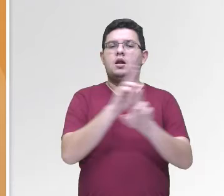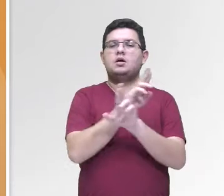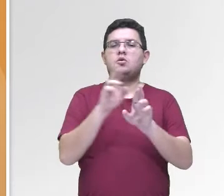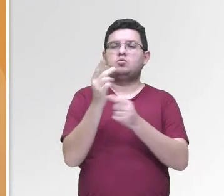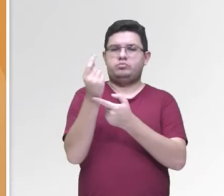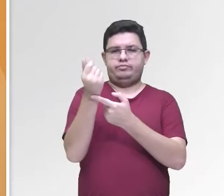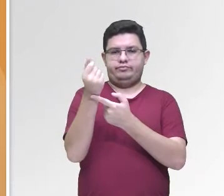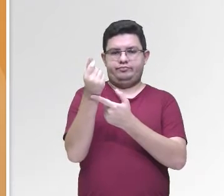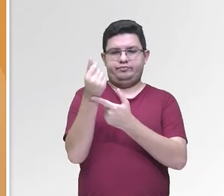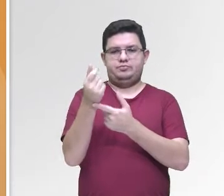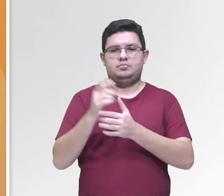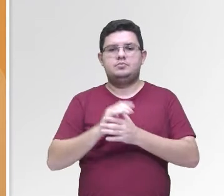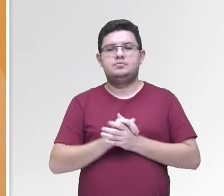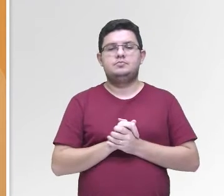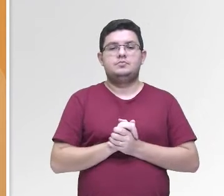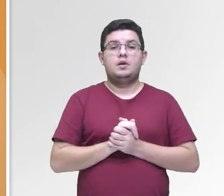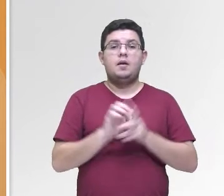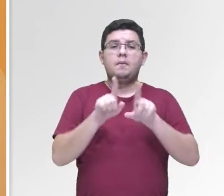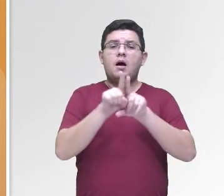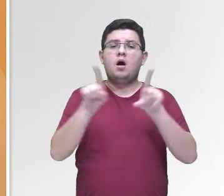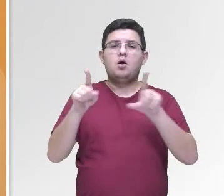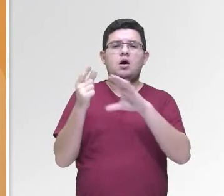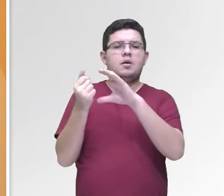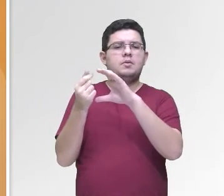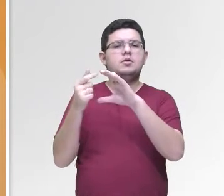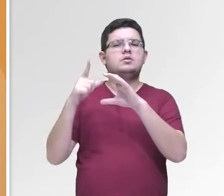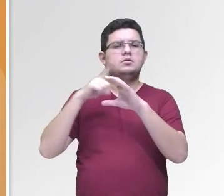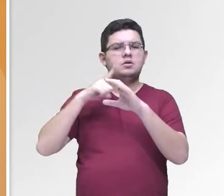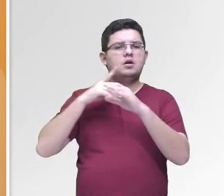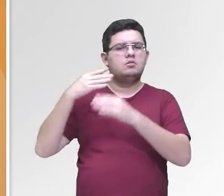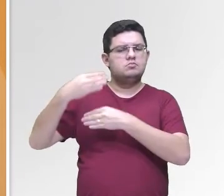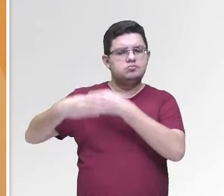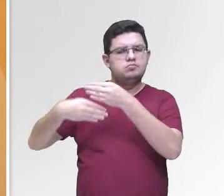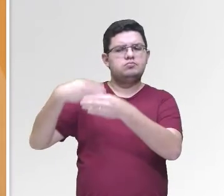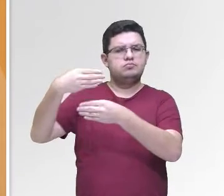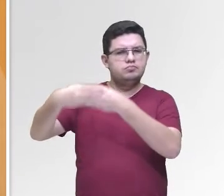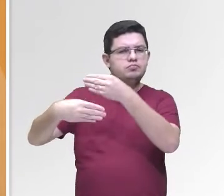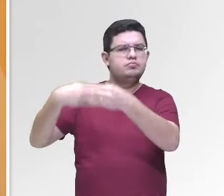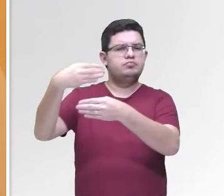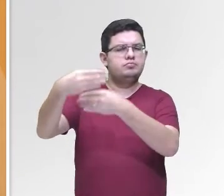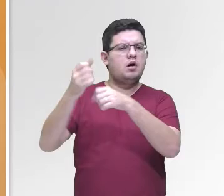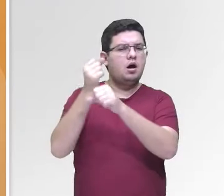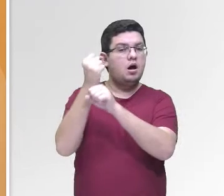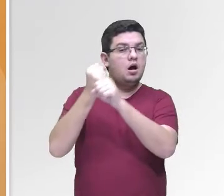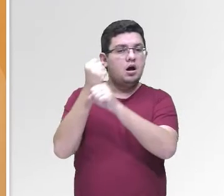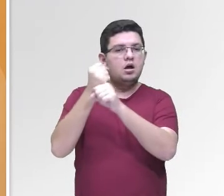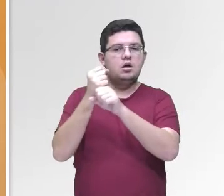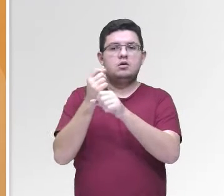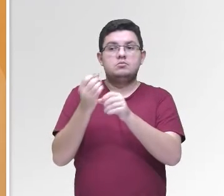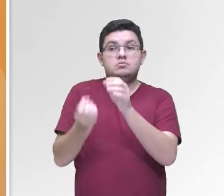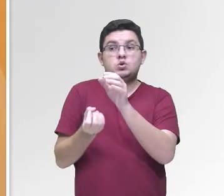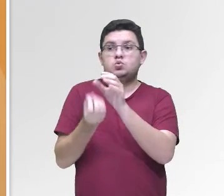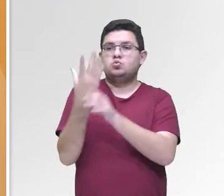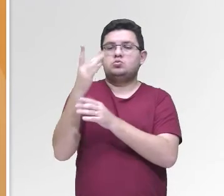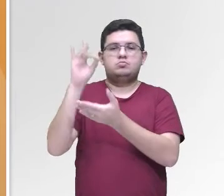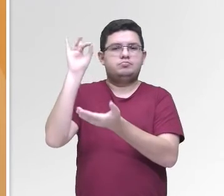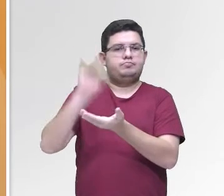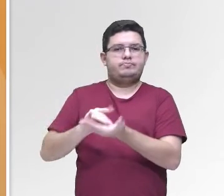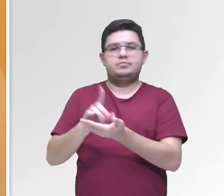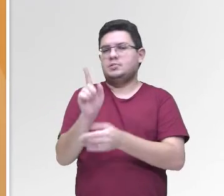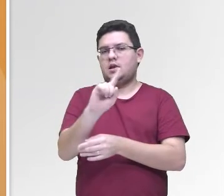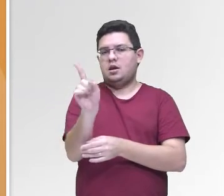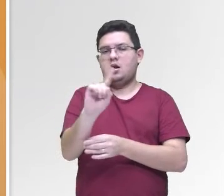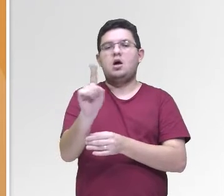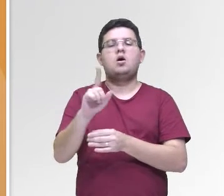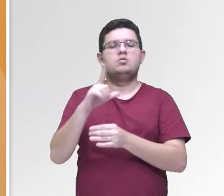capital. Mas o capitalismo, gente, teve várias fases, tá? Não surgiu e ficou assim do nada,